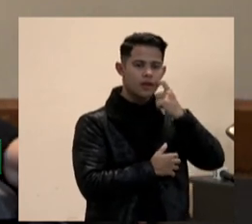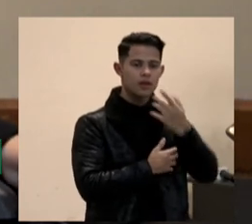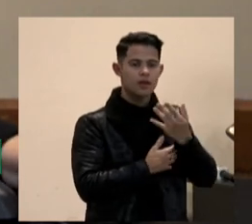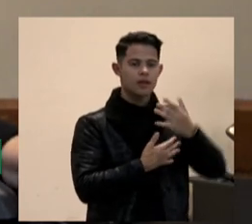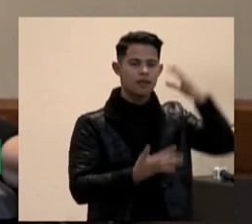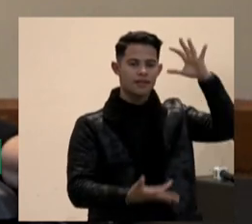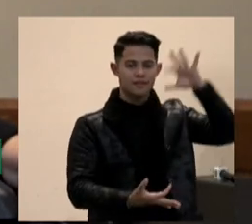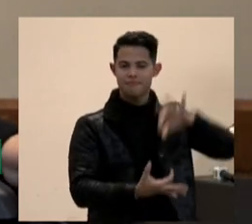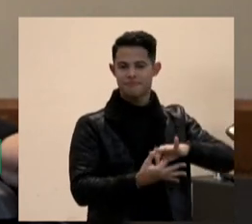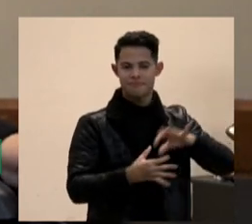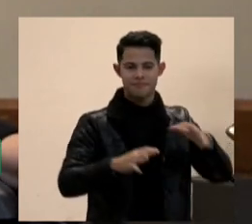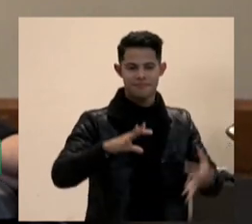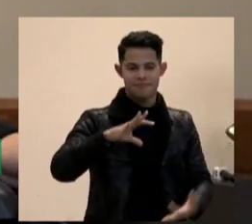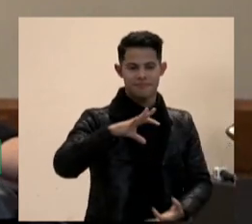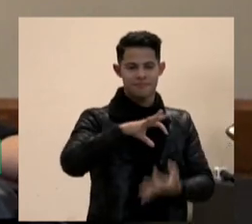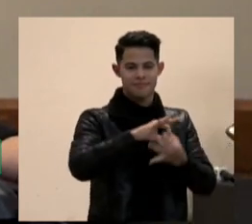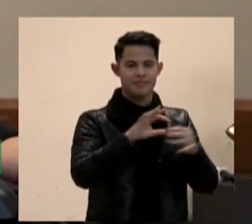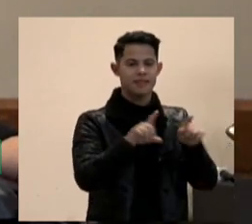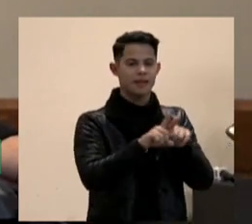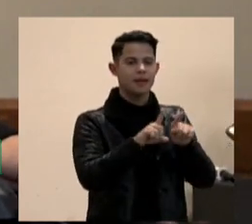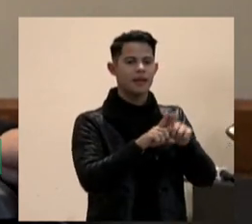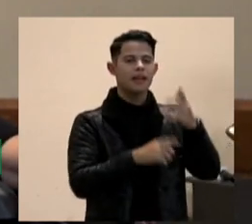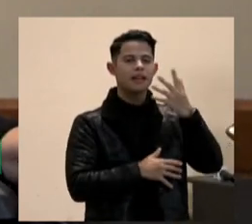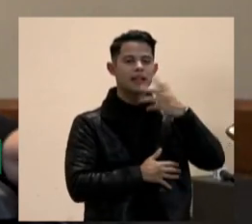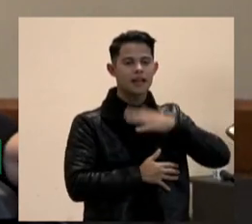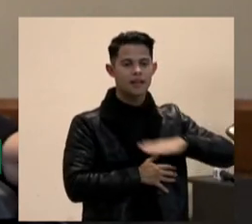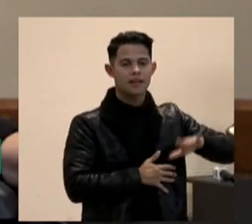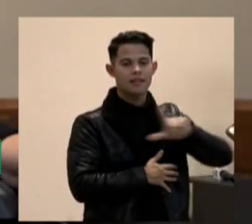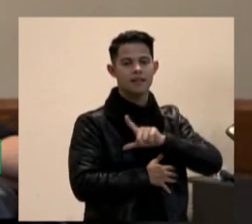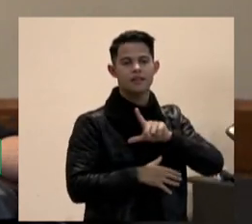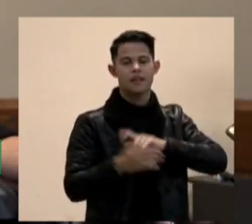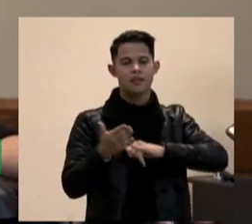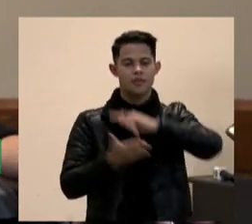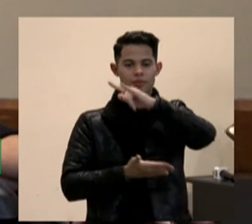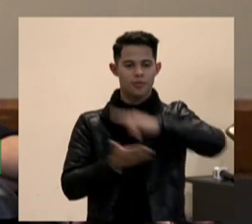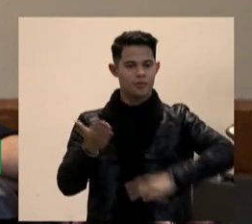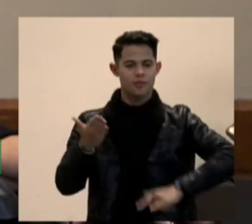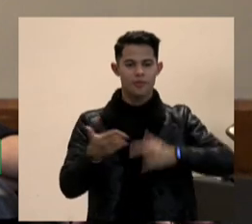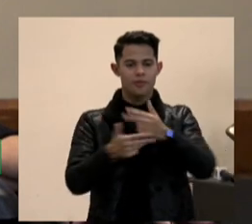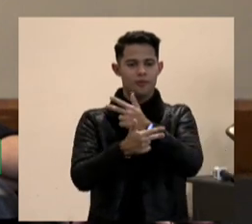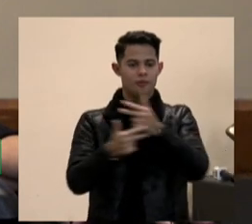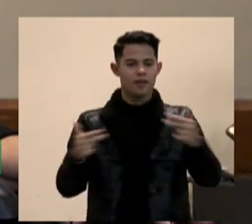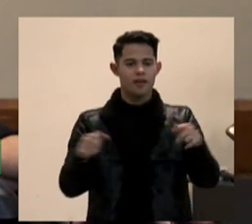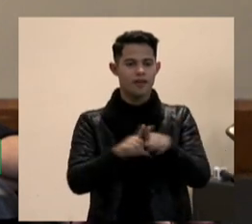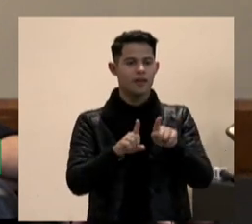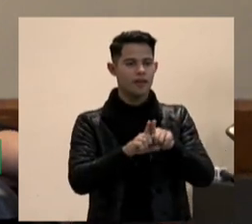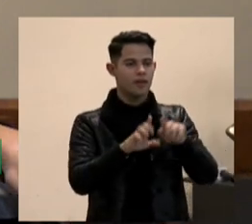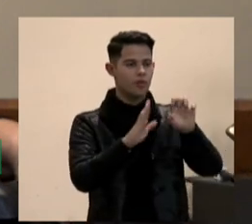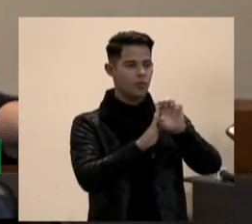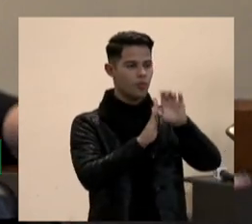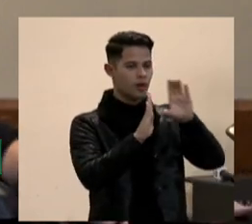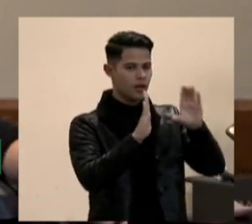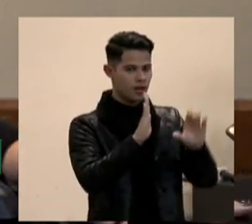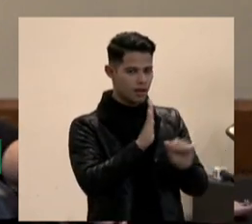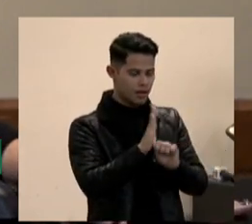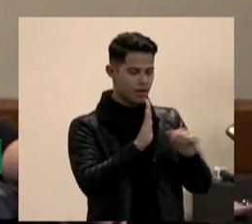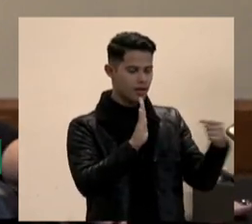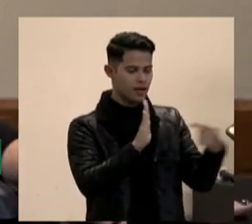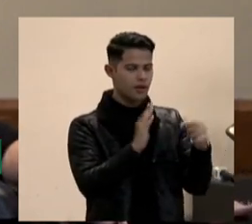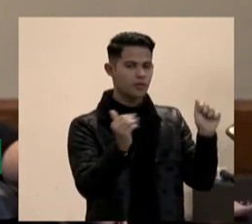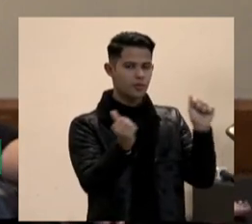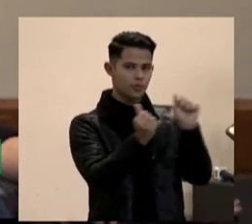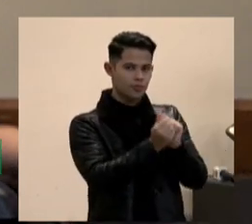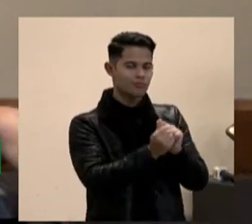né, no caso da infância, que nós já temos vários documentos, desde o ECA, que prevê essa atuação intersetorial, a gente pouco avançou